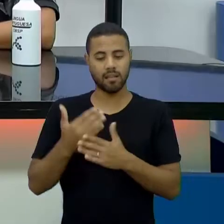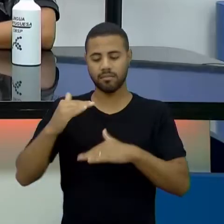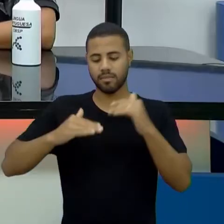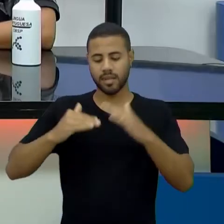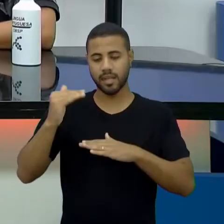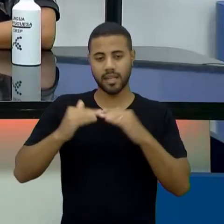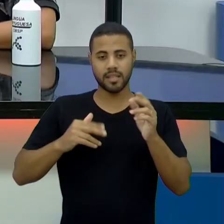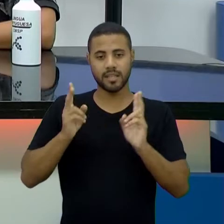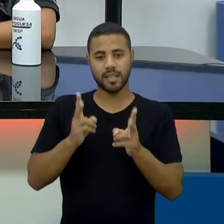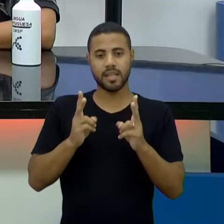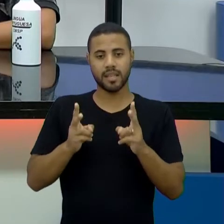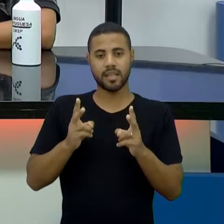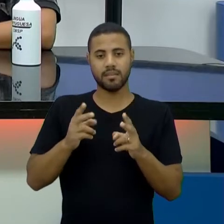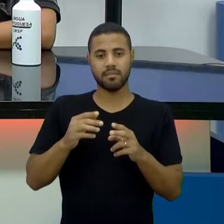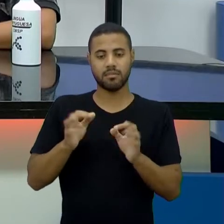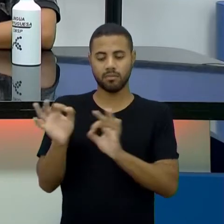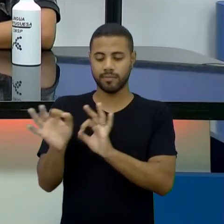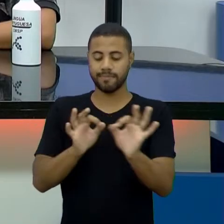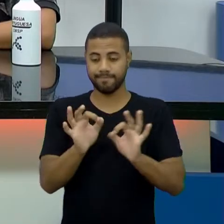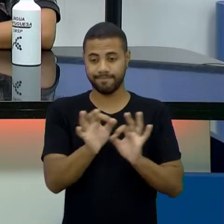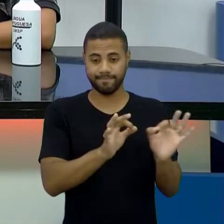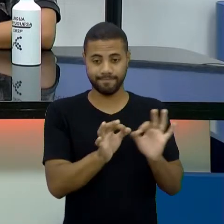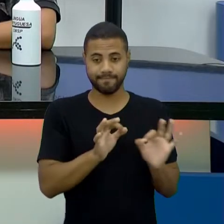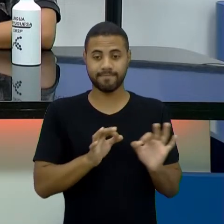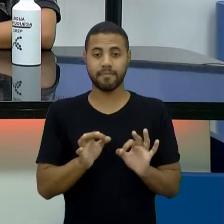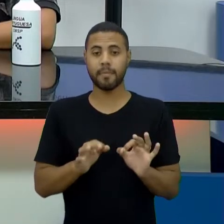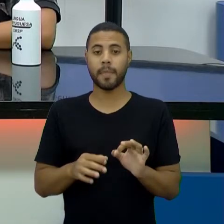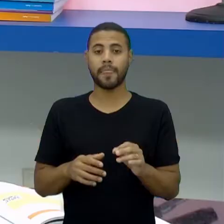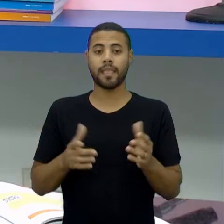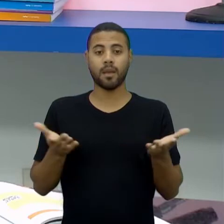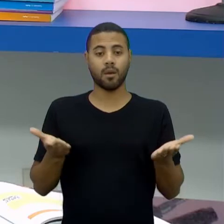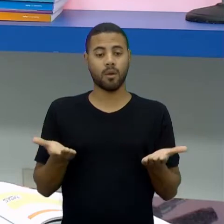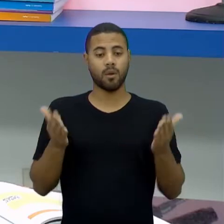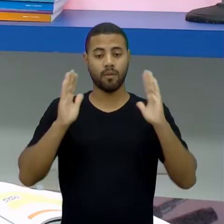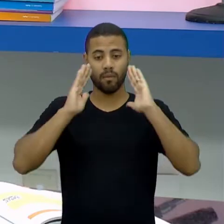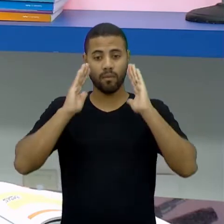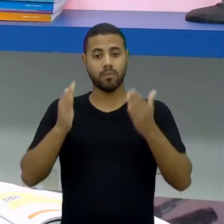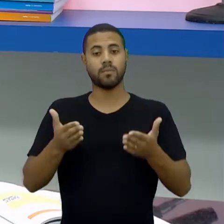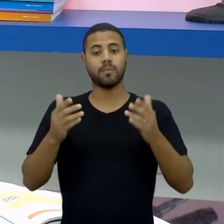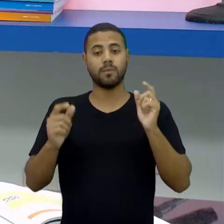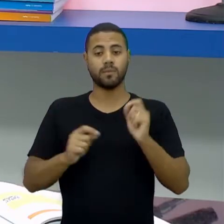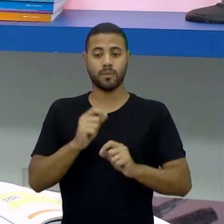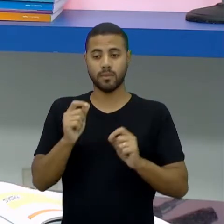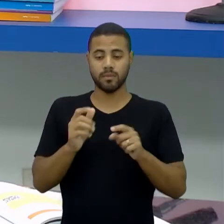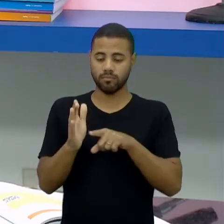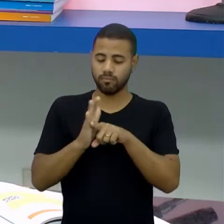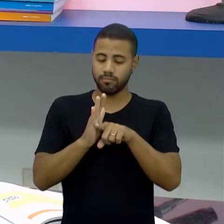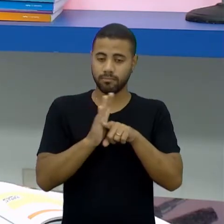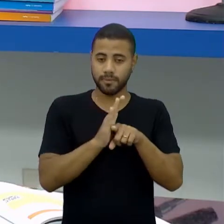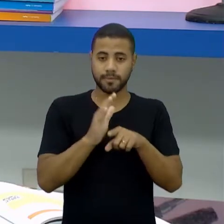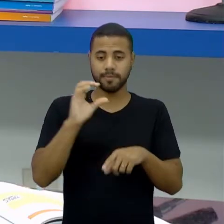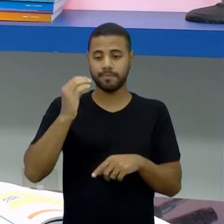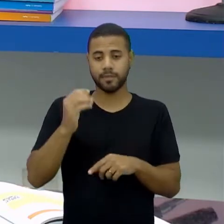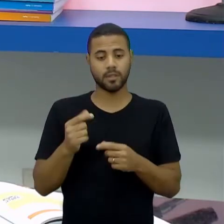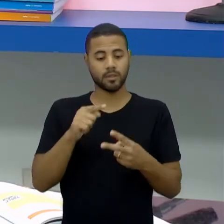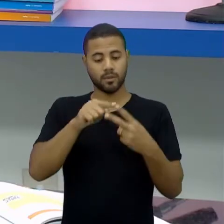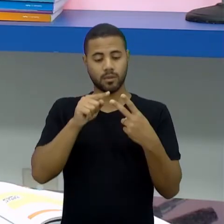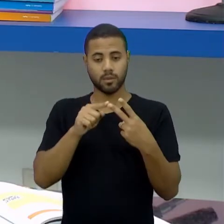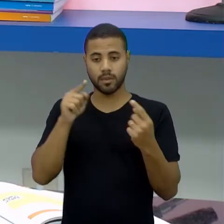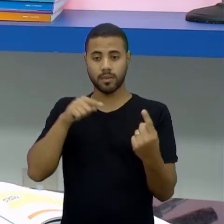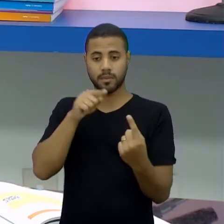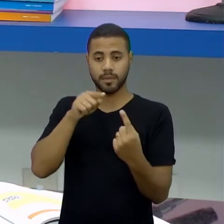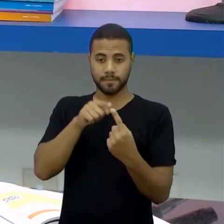têm que fazer toda a questão da organização, tudo, mas o nosso foco continua sendo investigação científica e temos 2 objetivos como